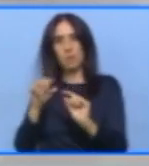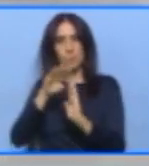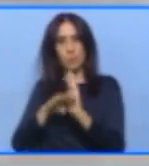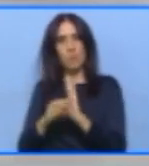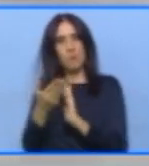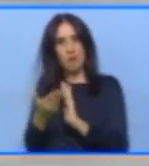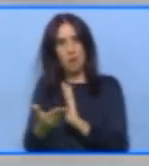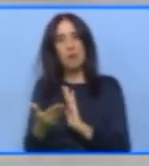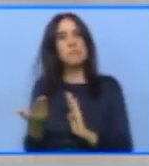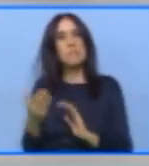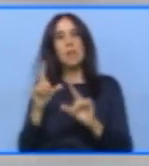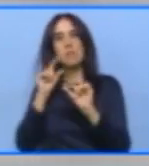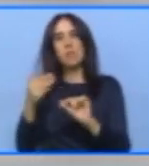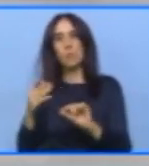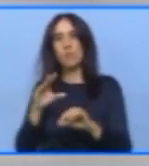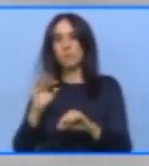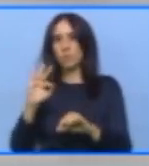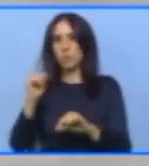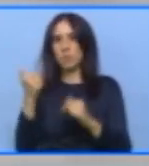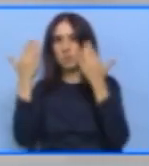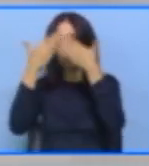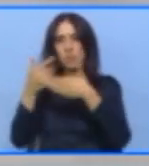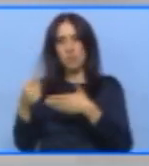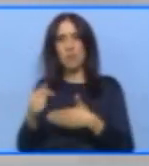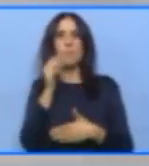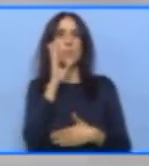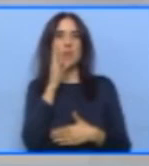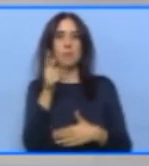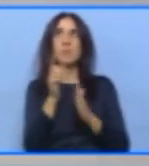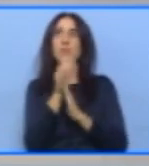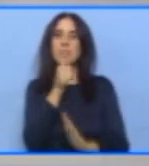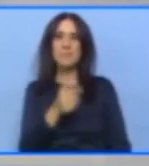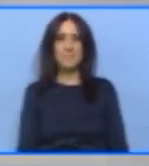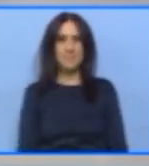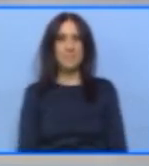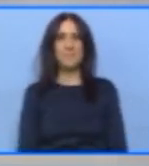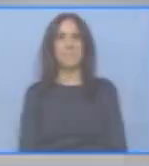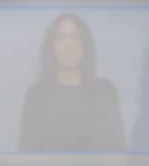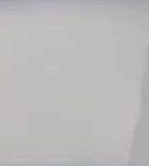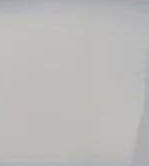programa Eclésia. É na Antena 1 pelas 22h45. Boa tarde, até amanhã, se Deus quiser.